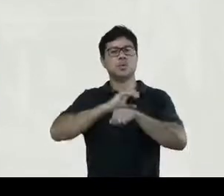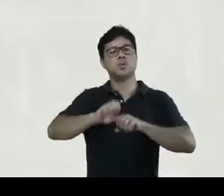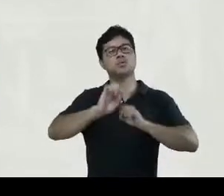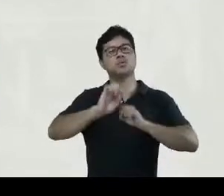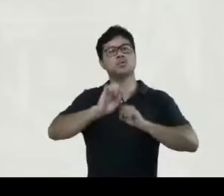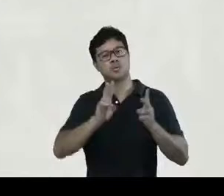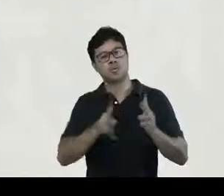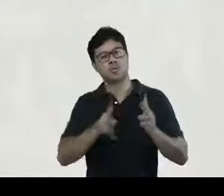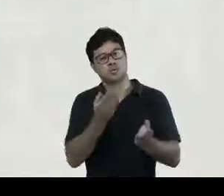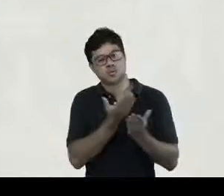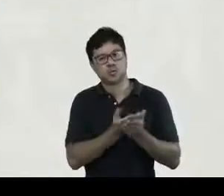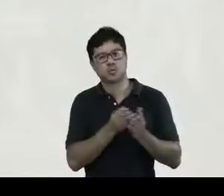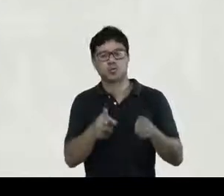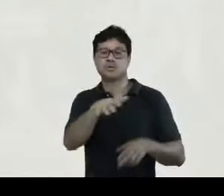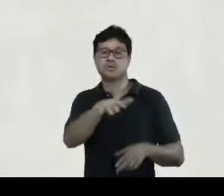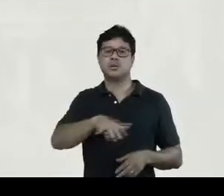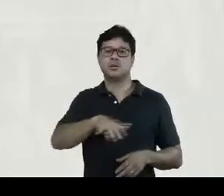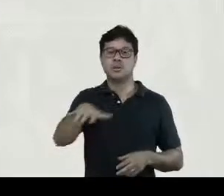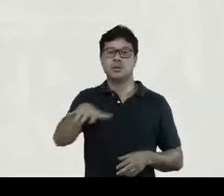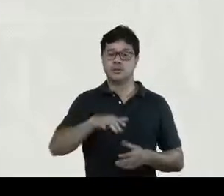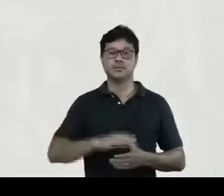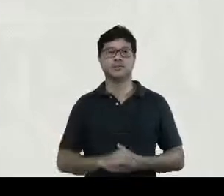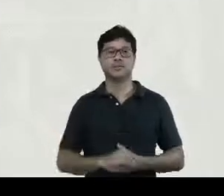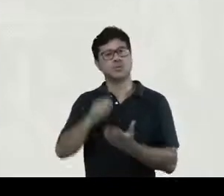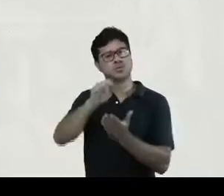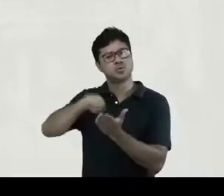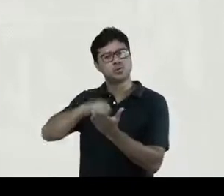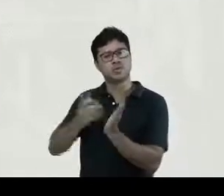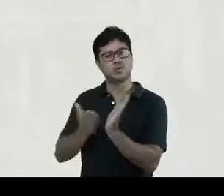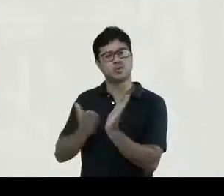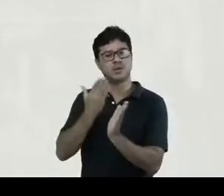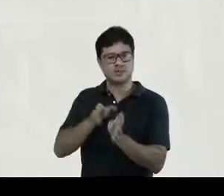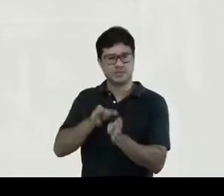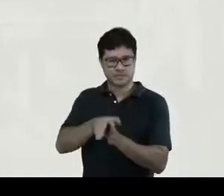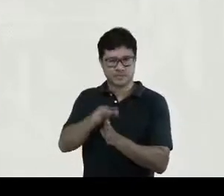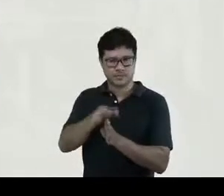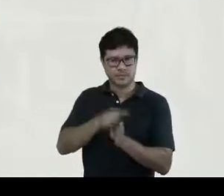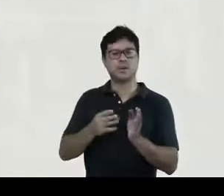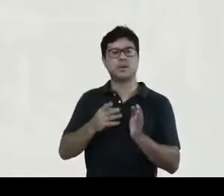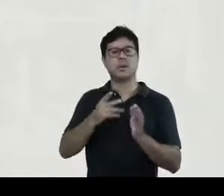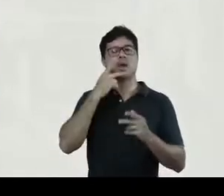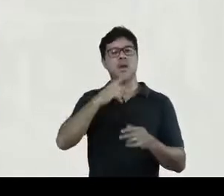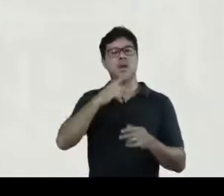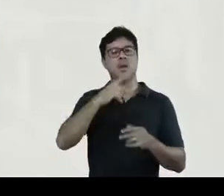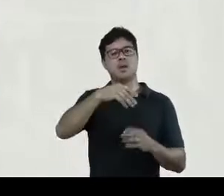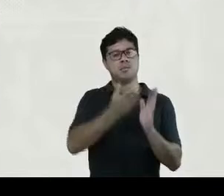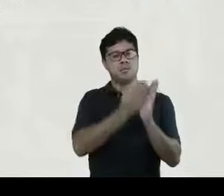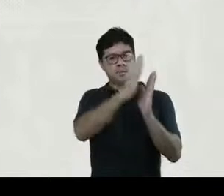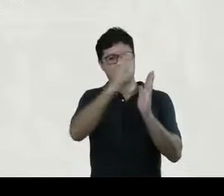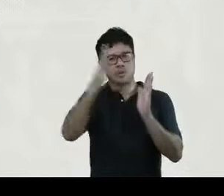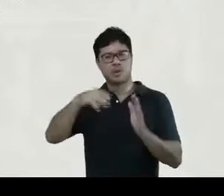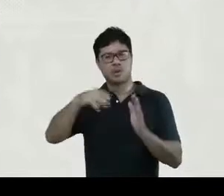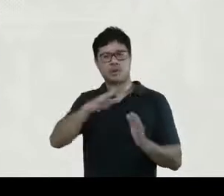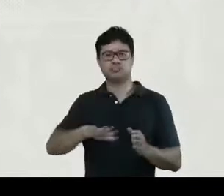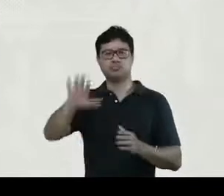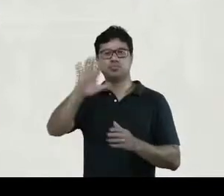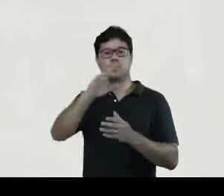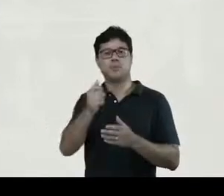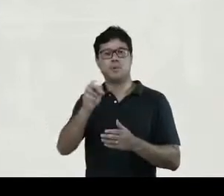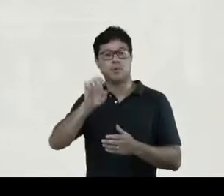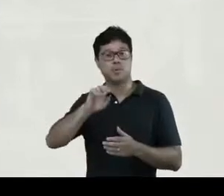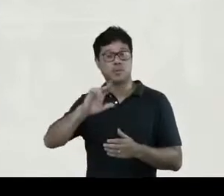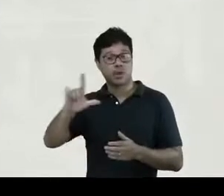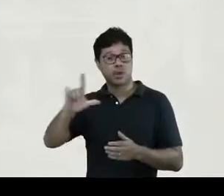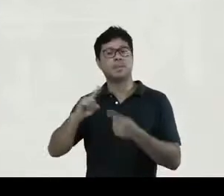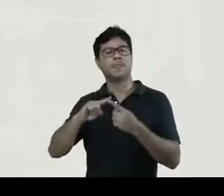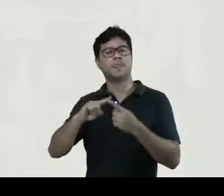educação continuada na área. Escreveu o Manual do Patrimônio da Biblioteca, com participação de diversos profissionais